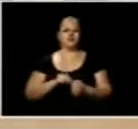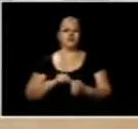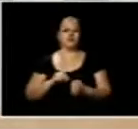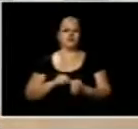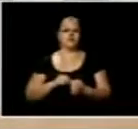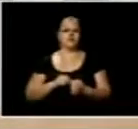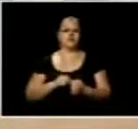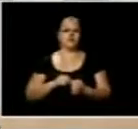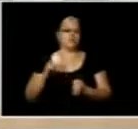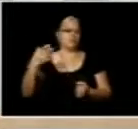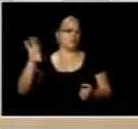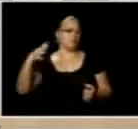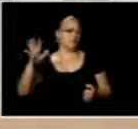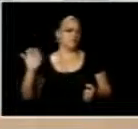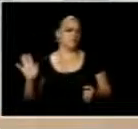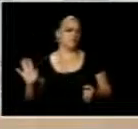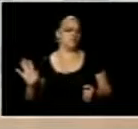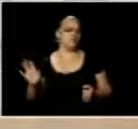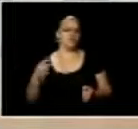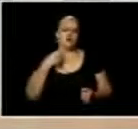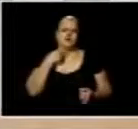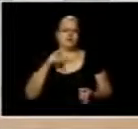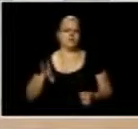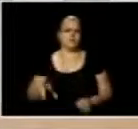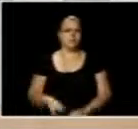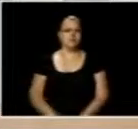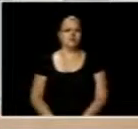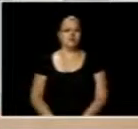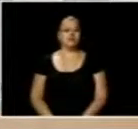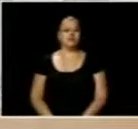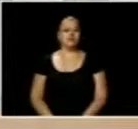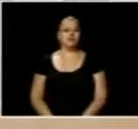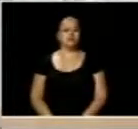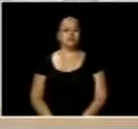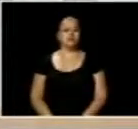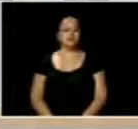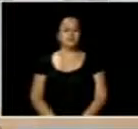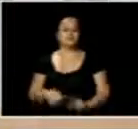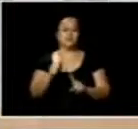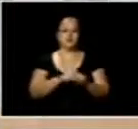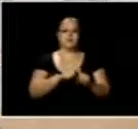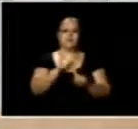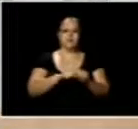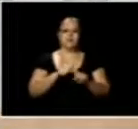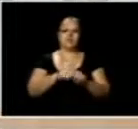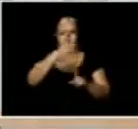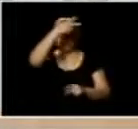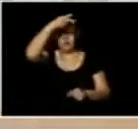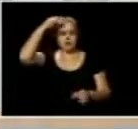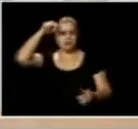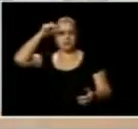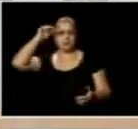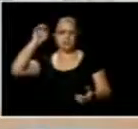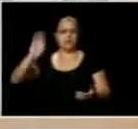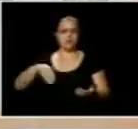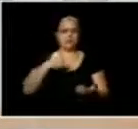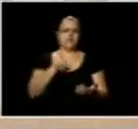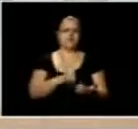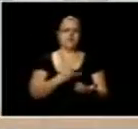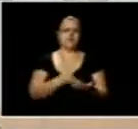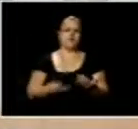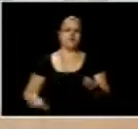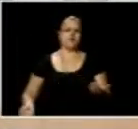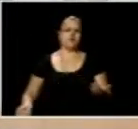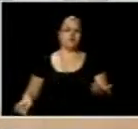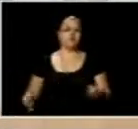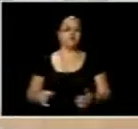remenda. Porque não fale o cofre da prefeitura. Todo mês as pessoas pagam impostos, por isso que não quebra a prefeitura. Mas que nós precisamos